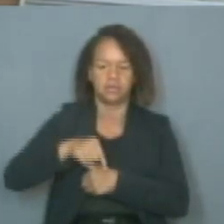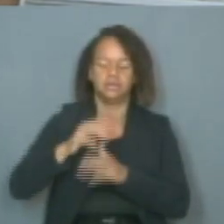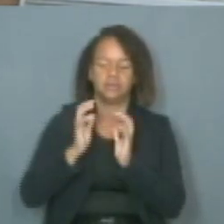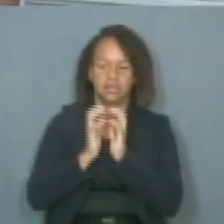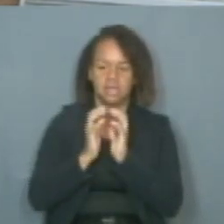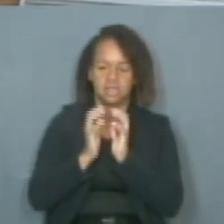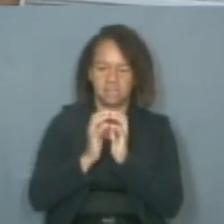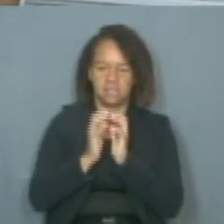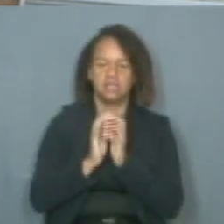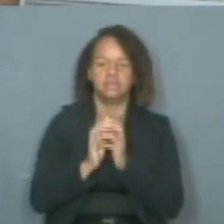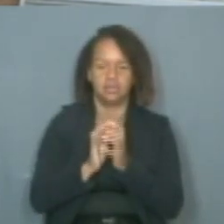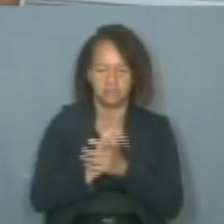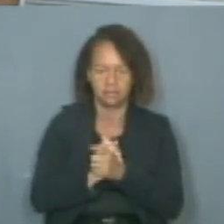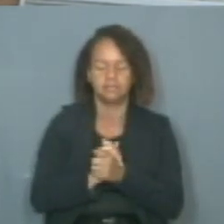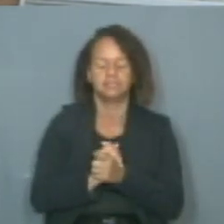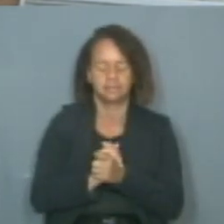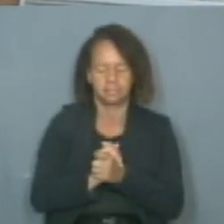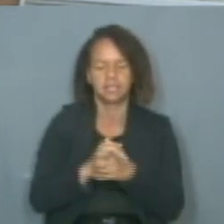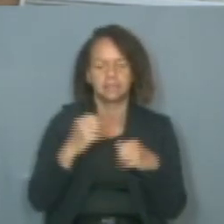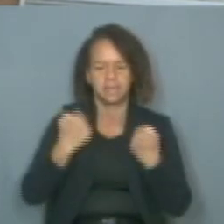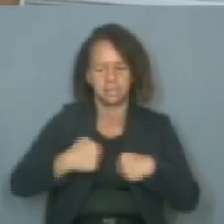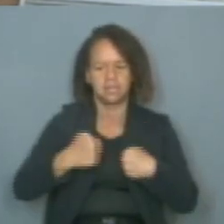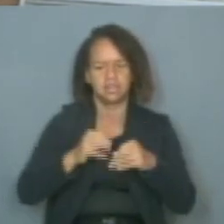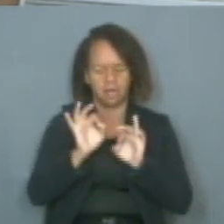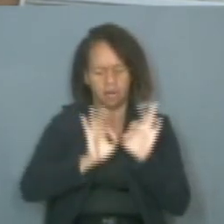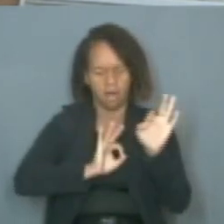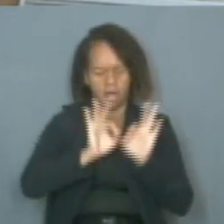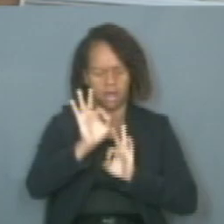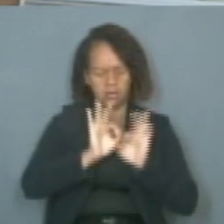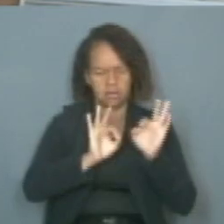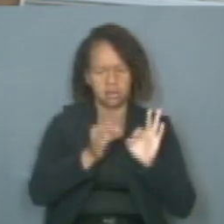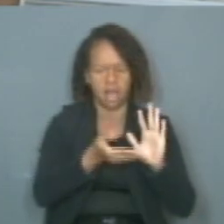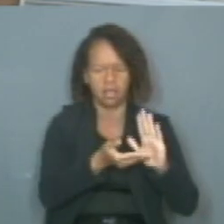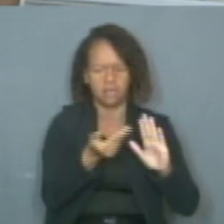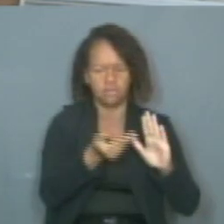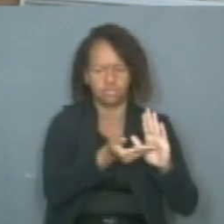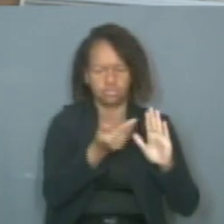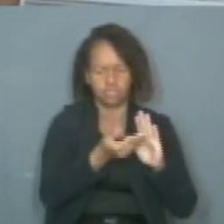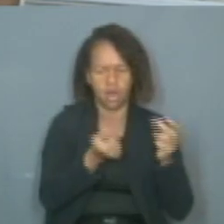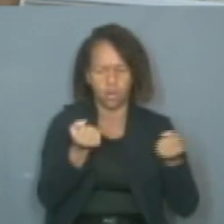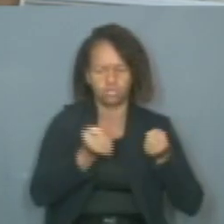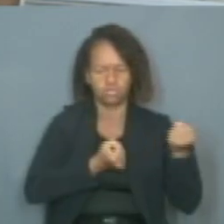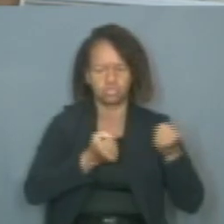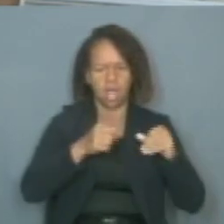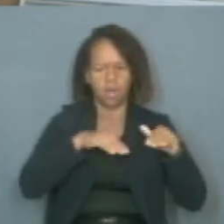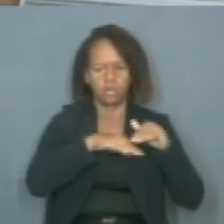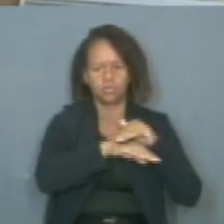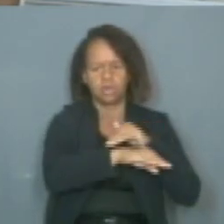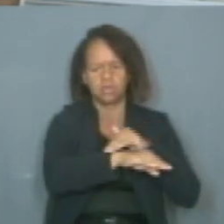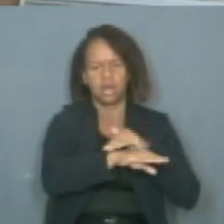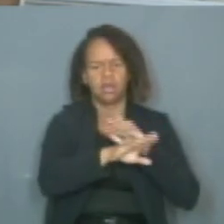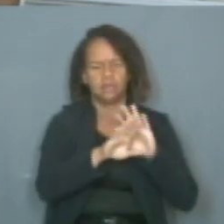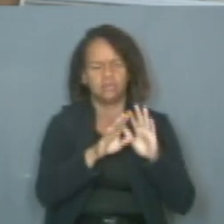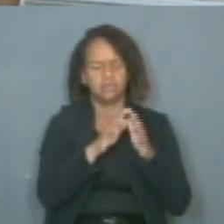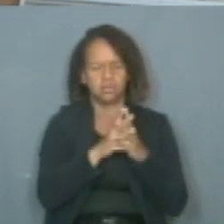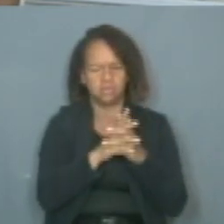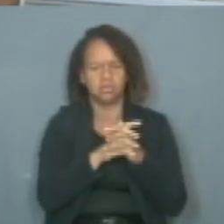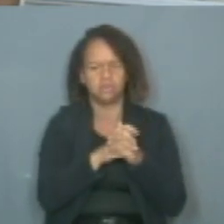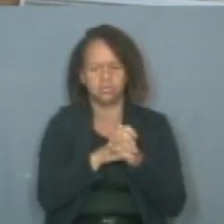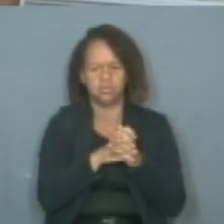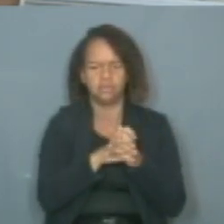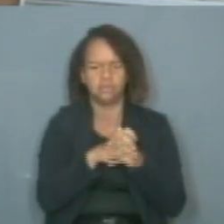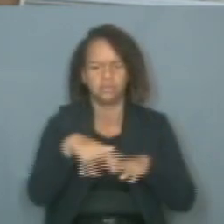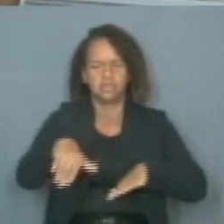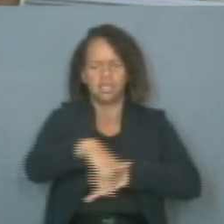do Recife, e precisava, de fato, ordenar e retirar os carros estacionados, se eu não me engano,